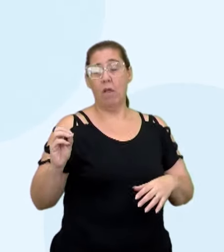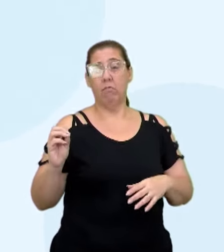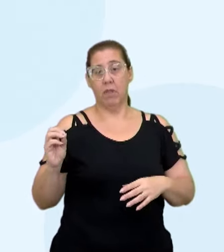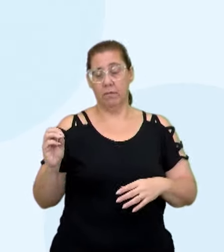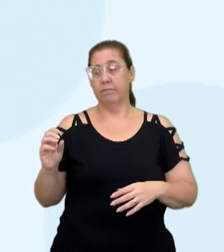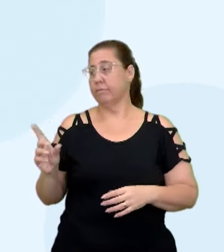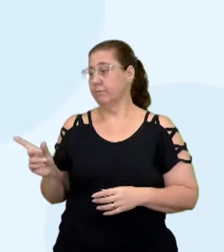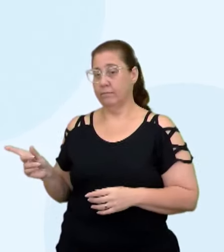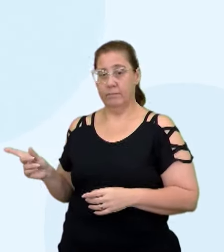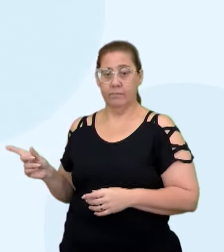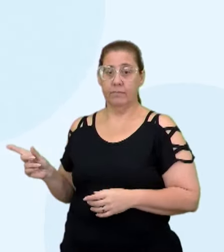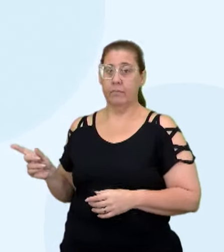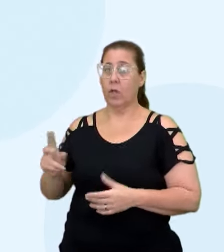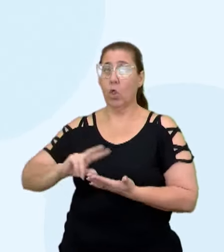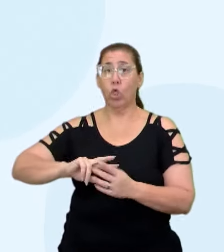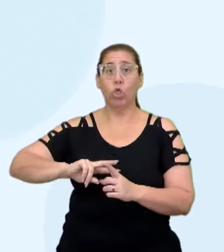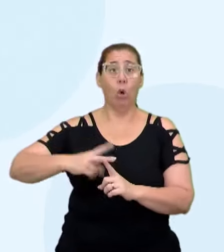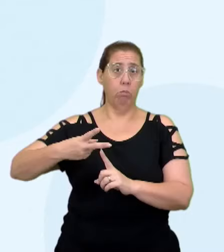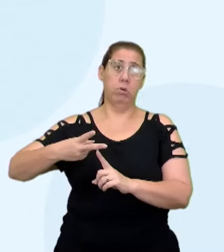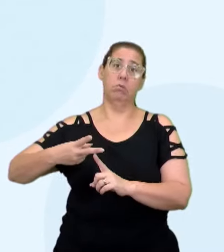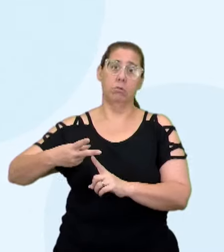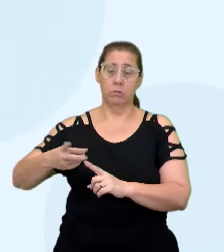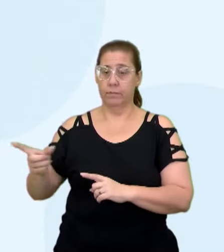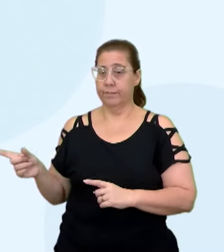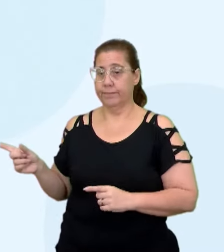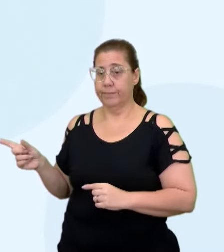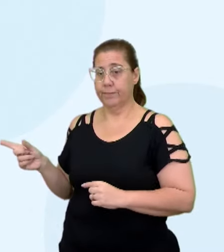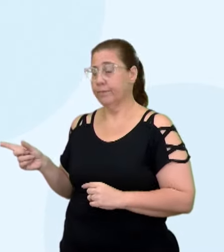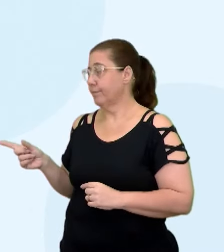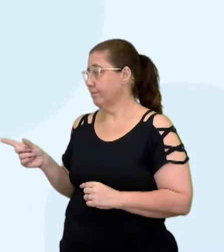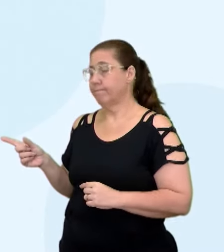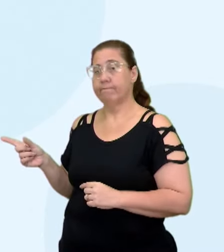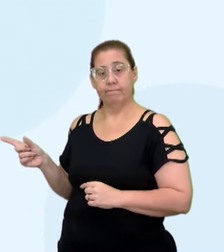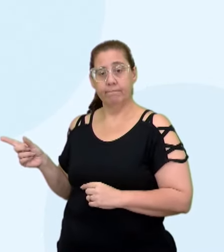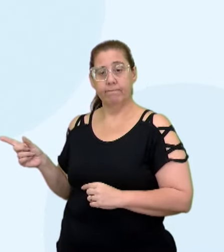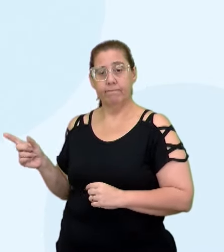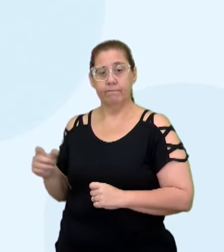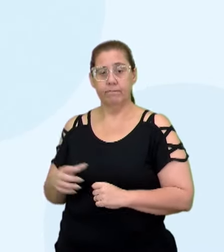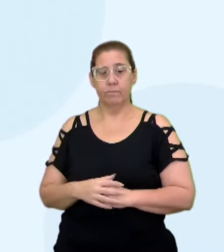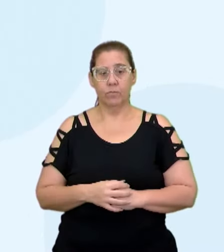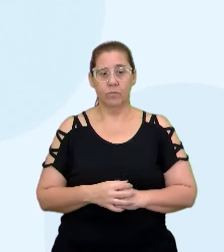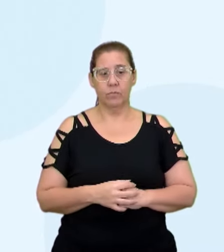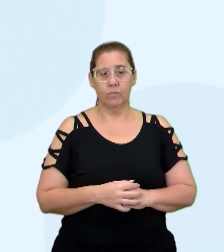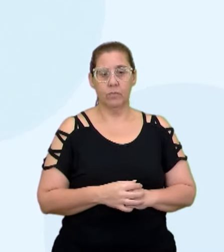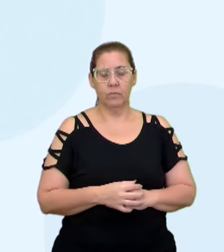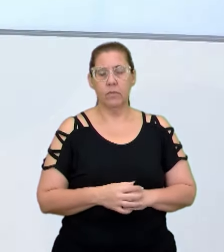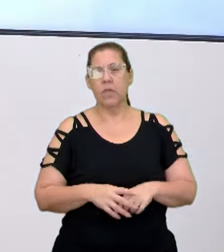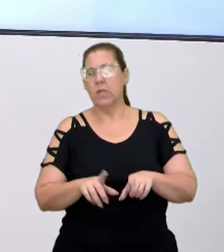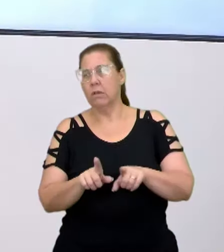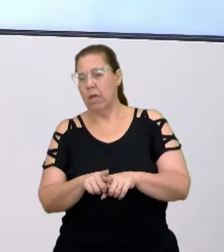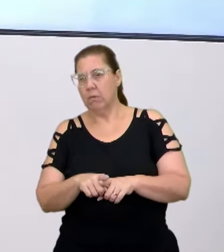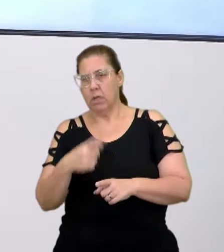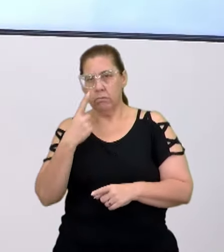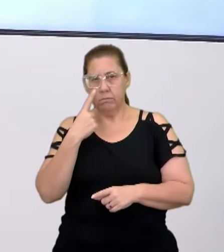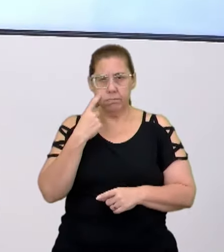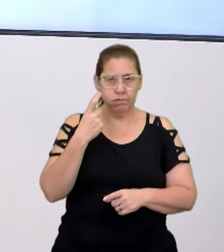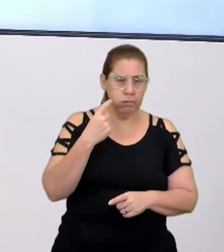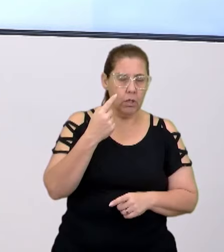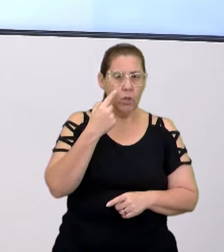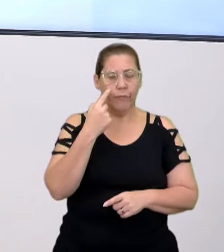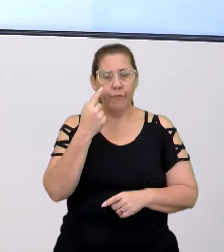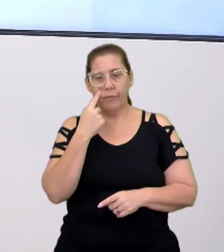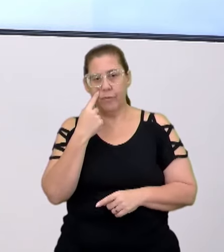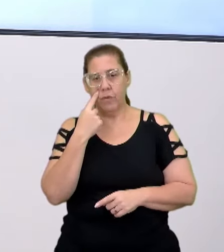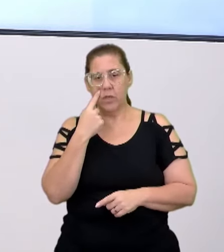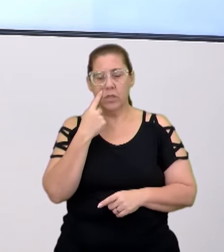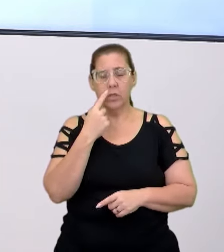Só o dobro. Só o dobro, exato, também passou bastante. E aí uma coisa interessante que os